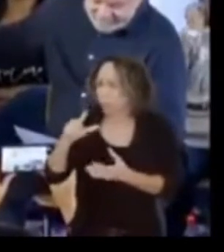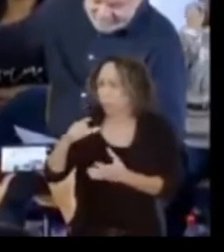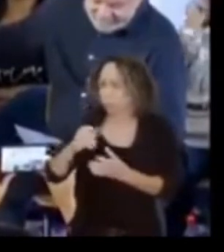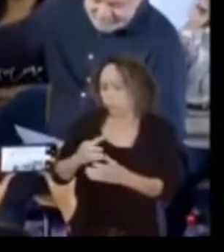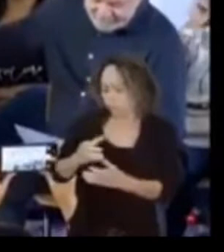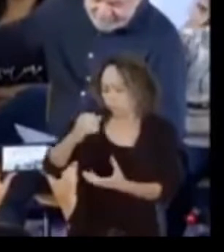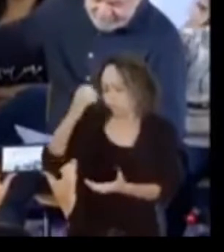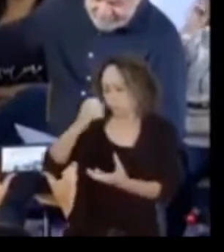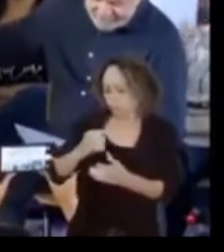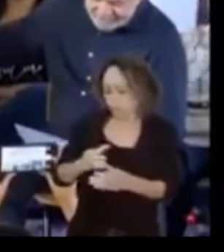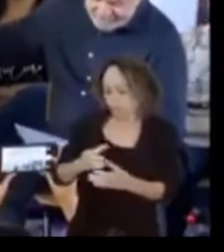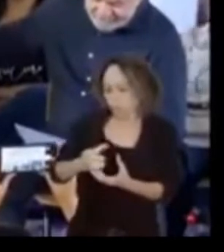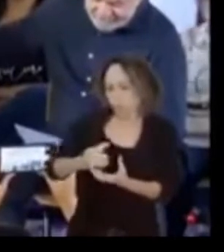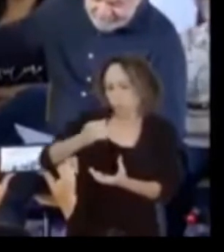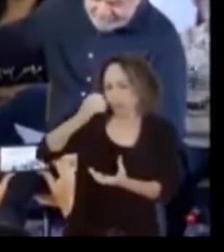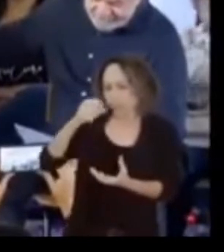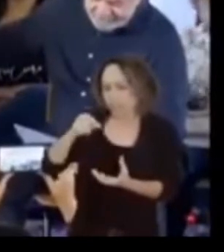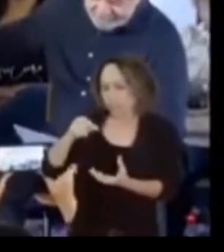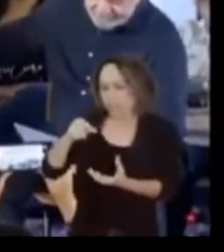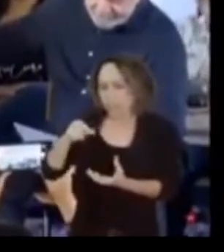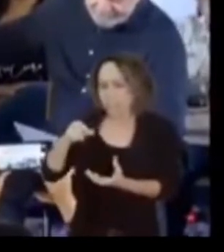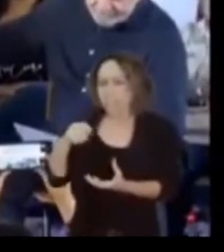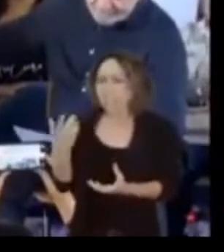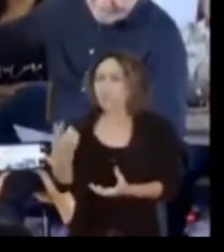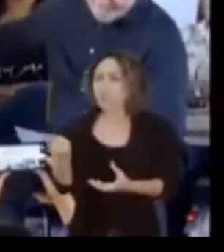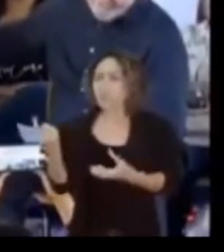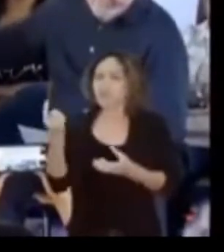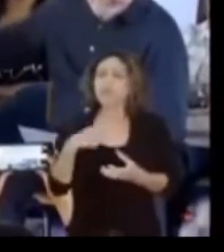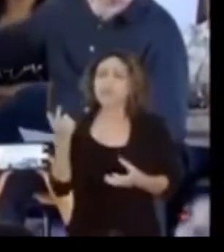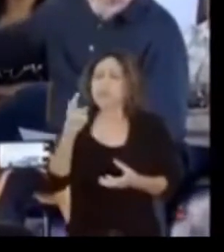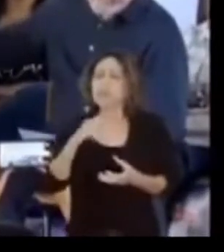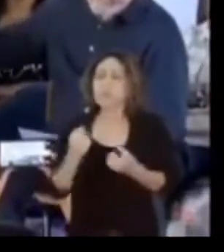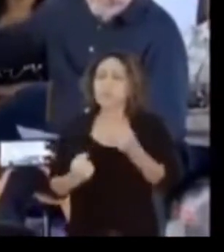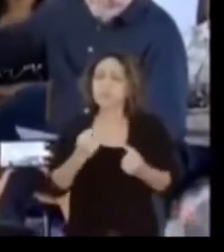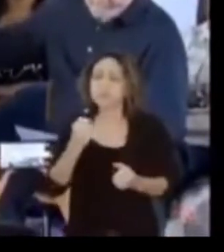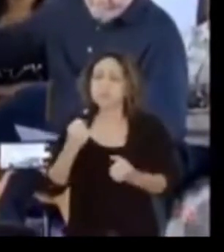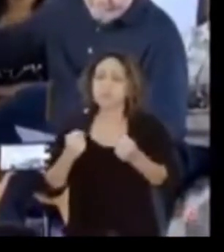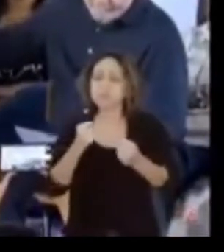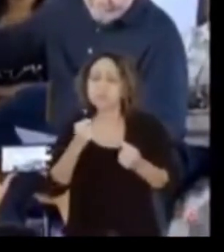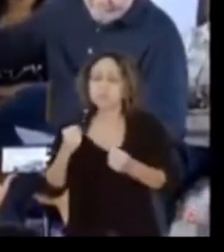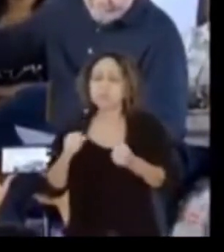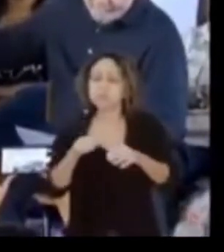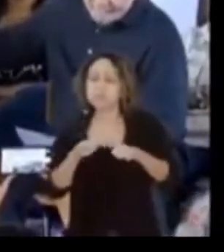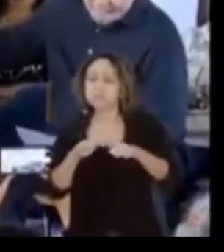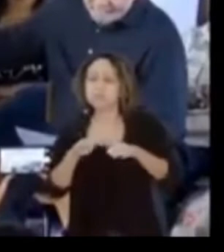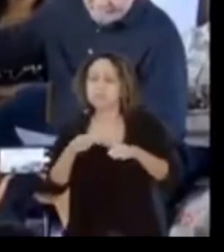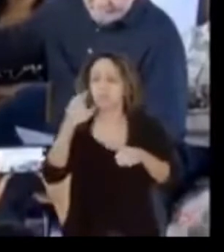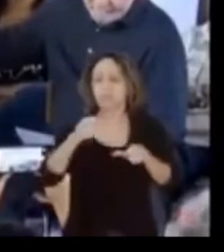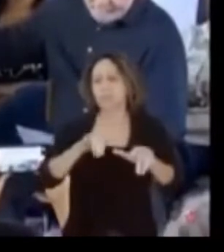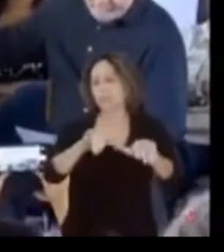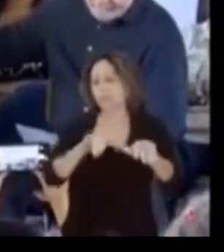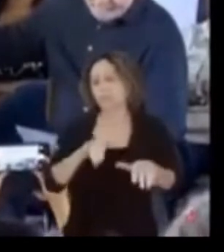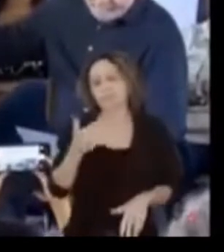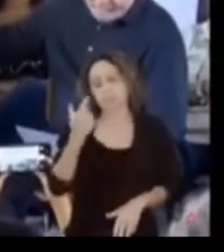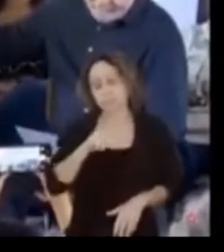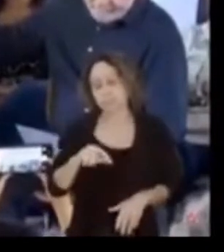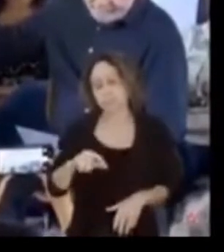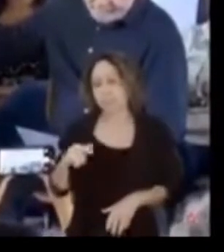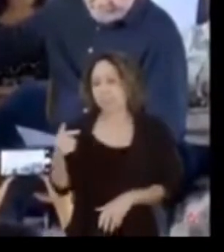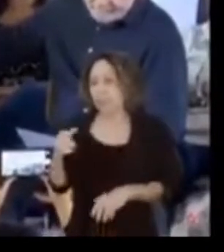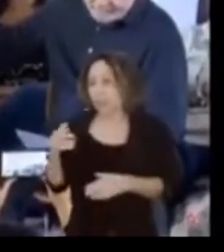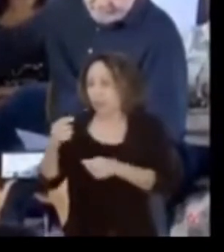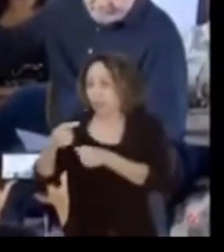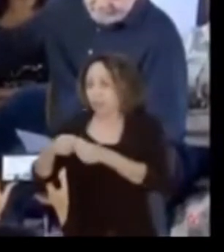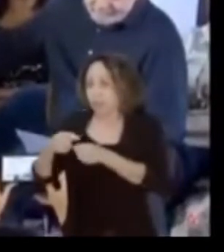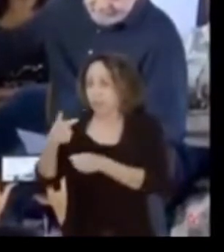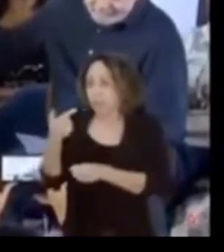supermercado. Hoje tá R$7 e pouco. O óleo, gente. O óleo vem da nossa terra, do nosso Brasil, da